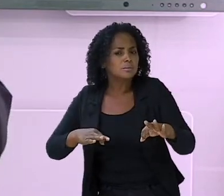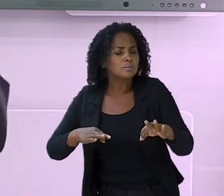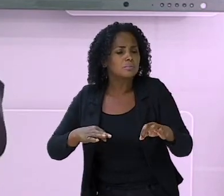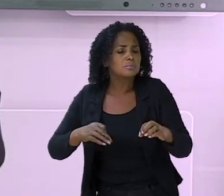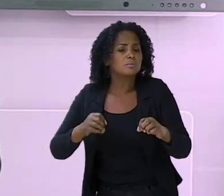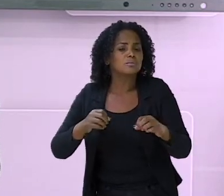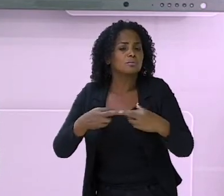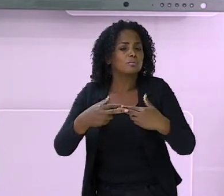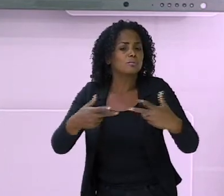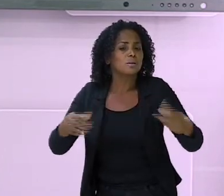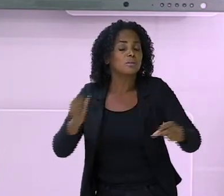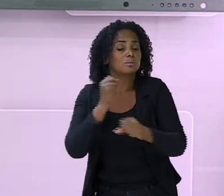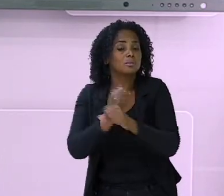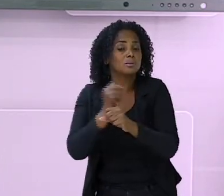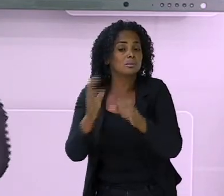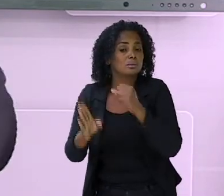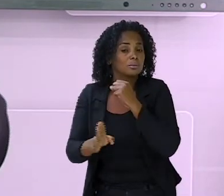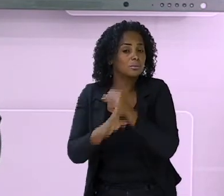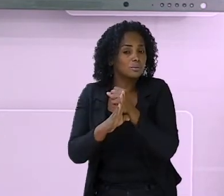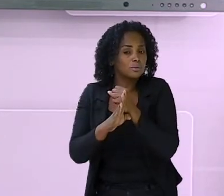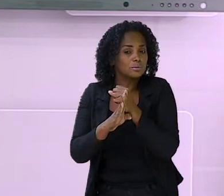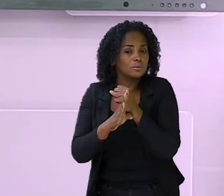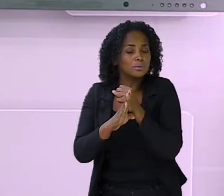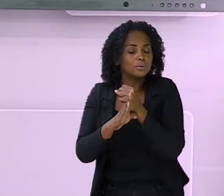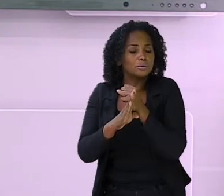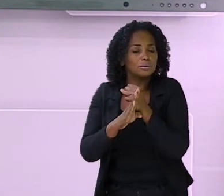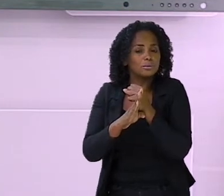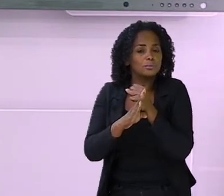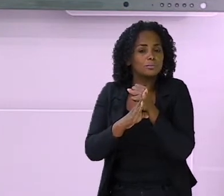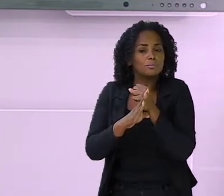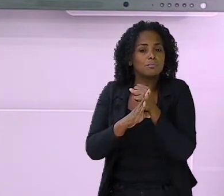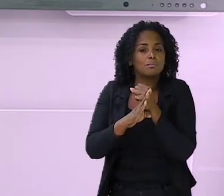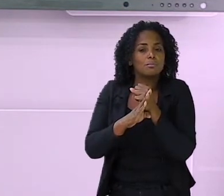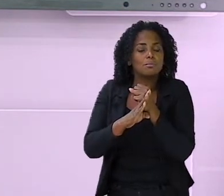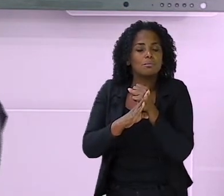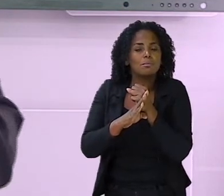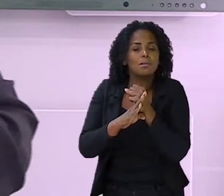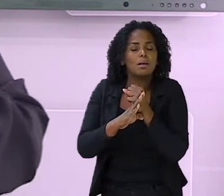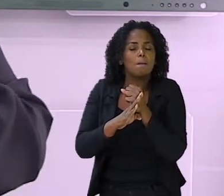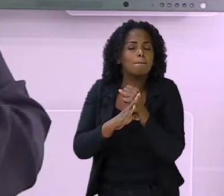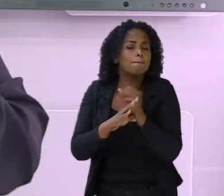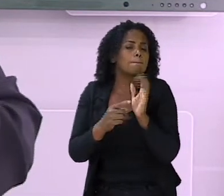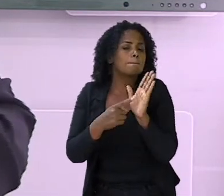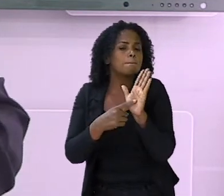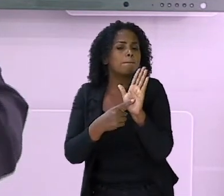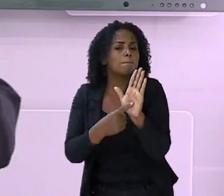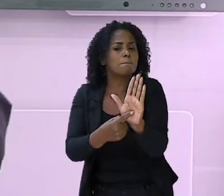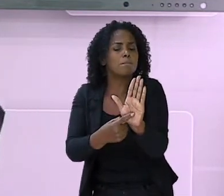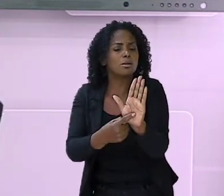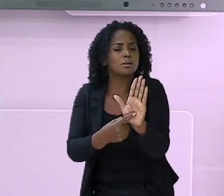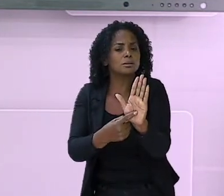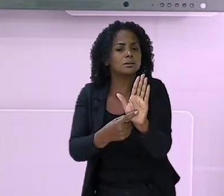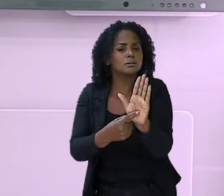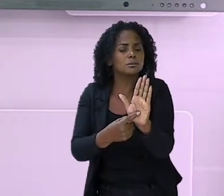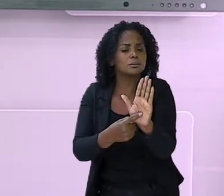que você aí não está alcançando, que não está chegando até você. Mas nós estamos